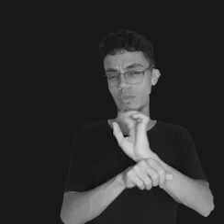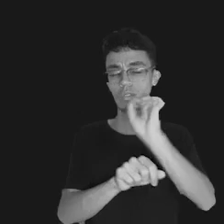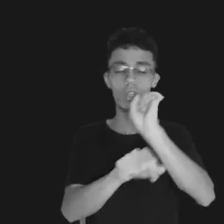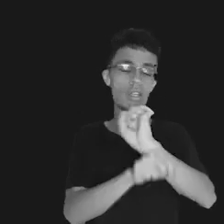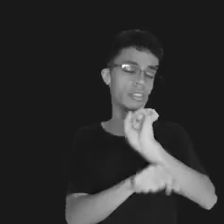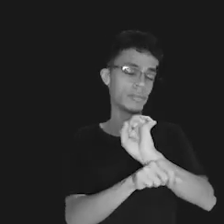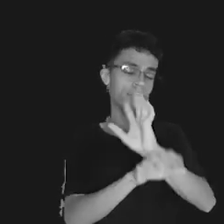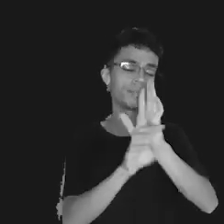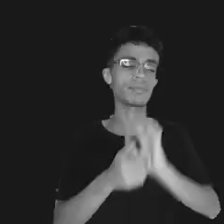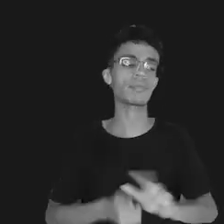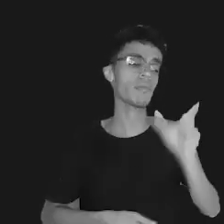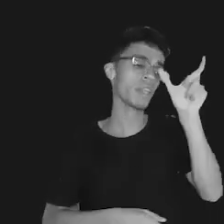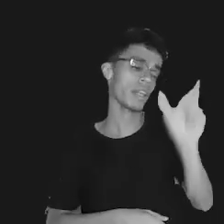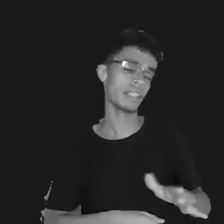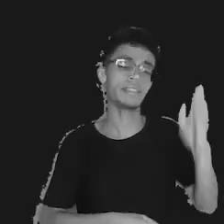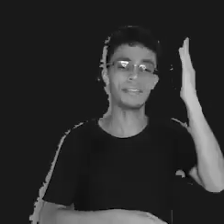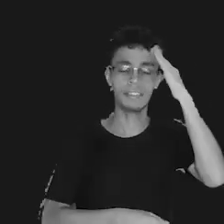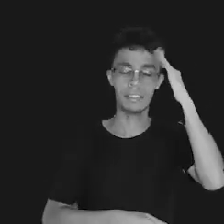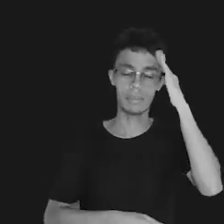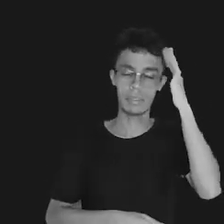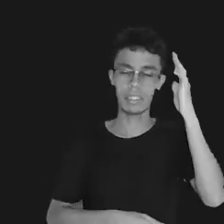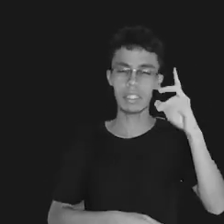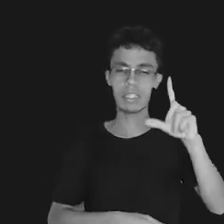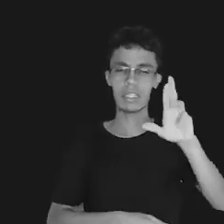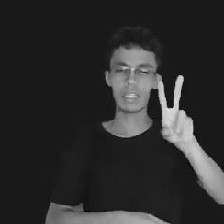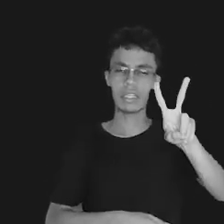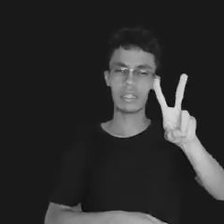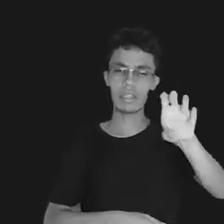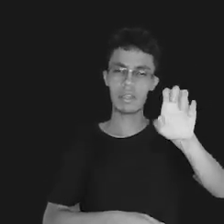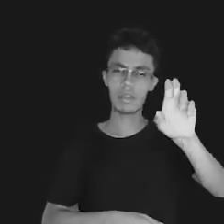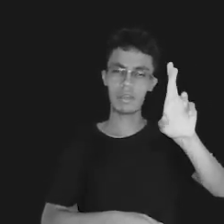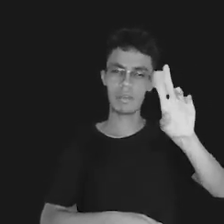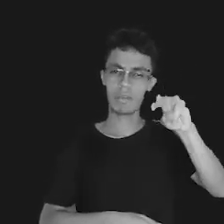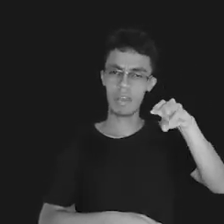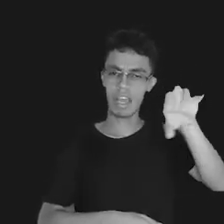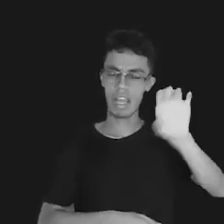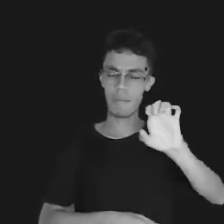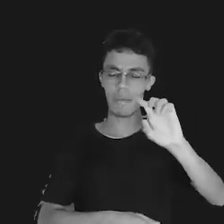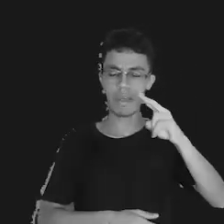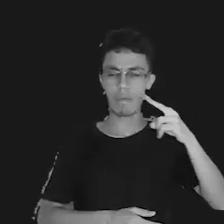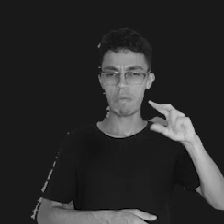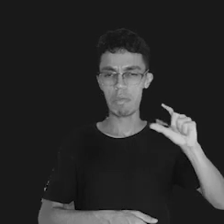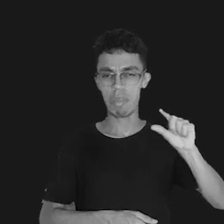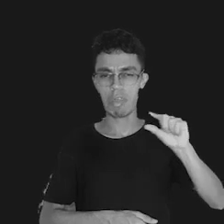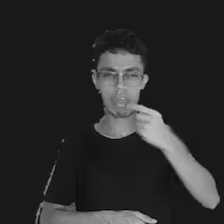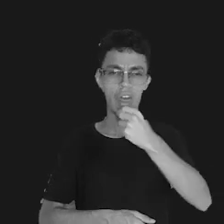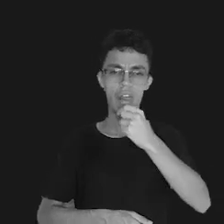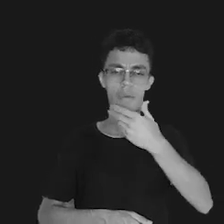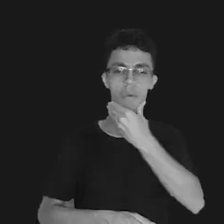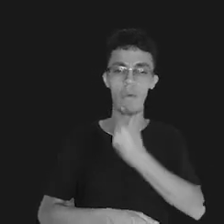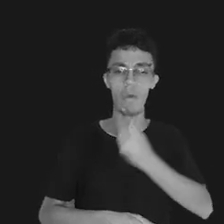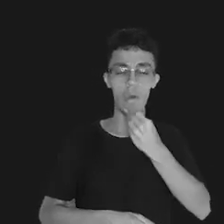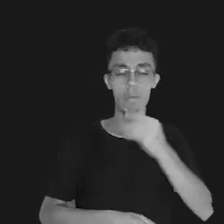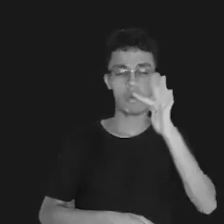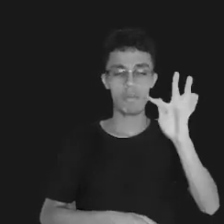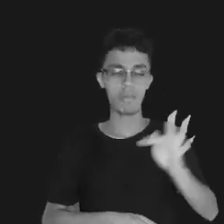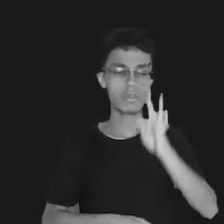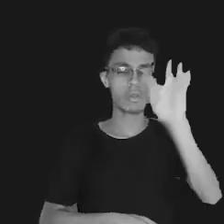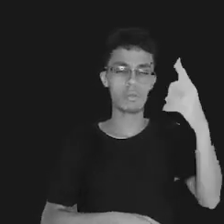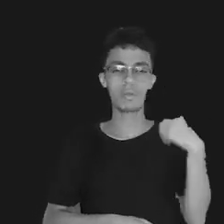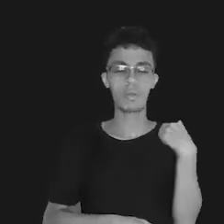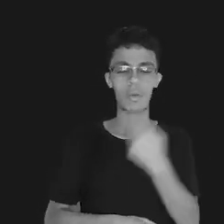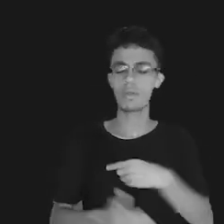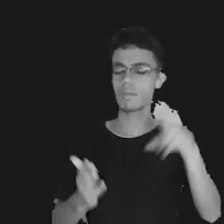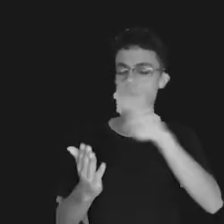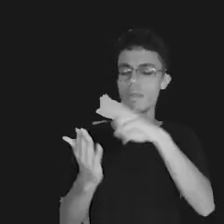Espere. Você sabe que o verme come o homem. E a cultura de material abundante seria no futuro nossa única forma de